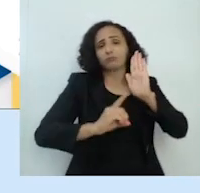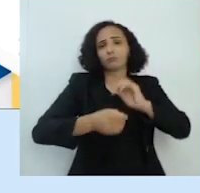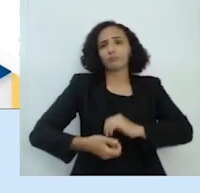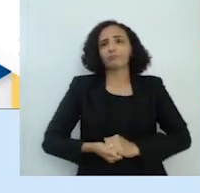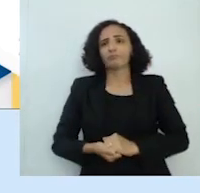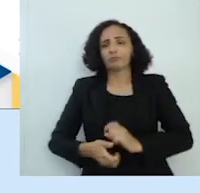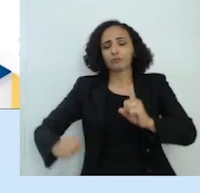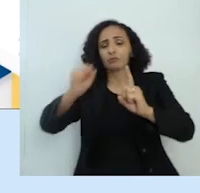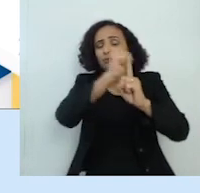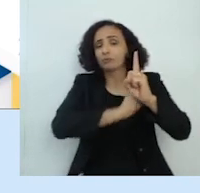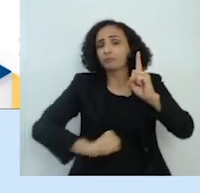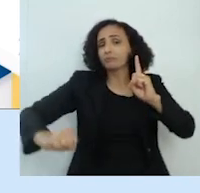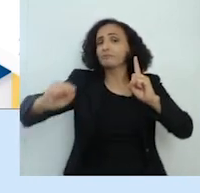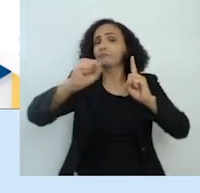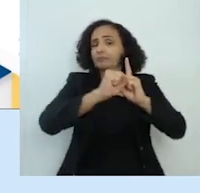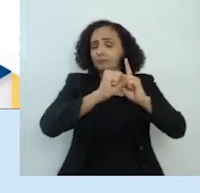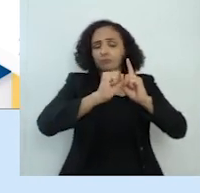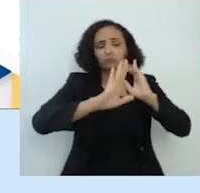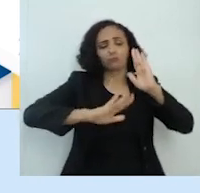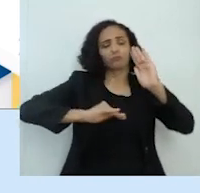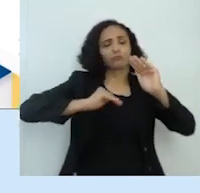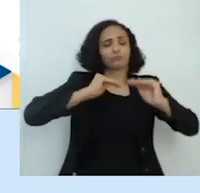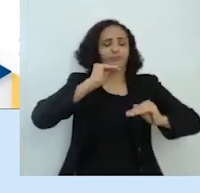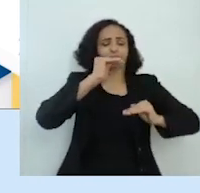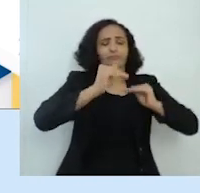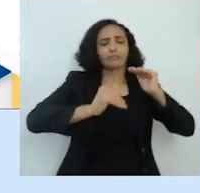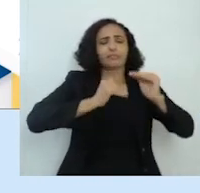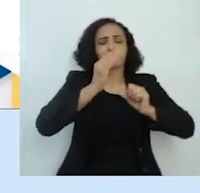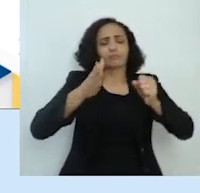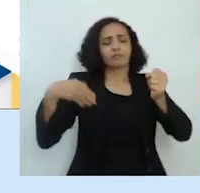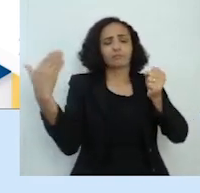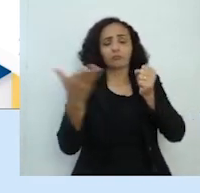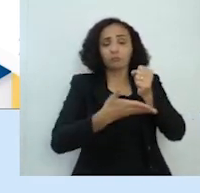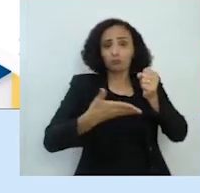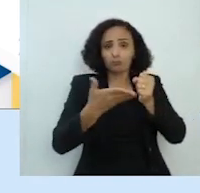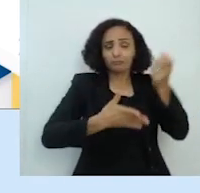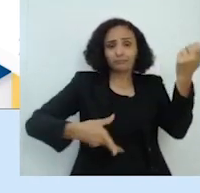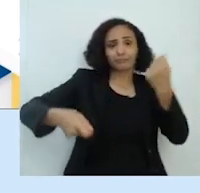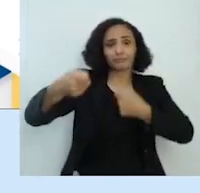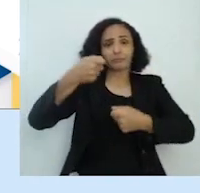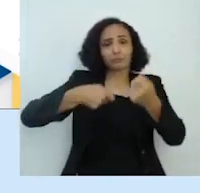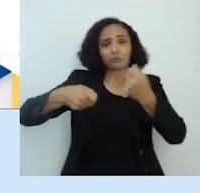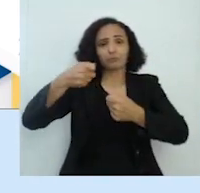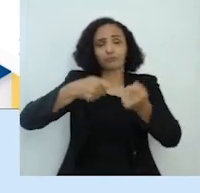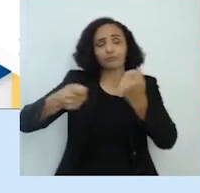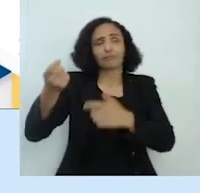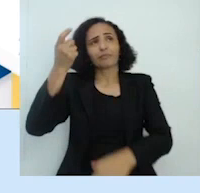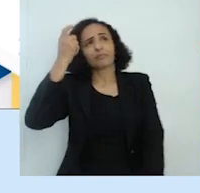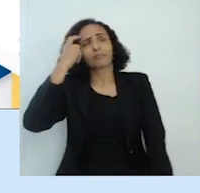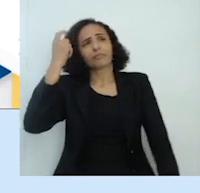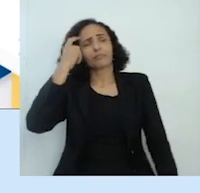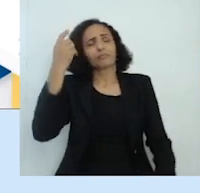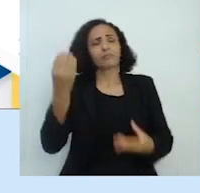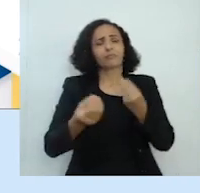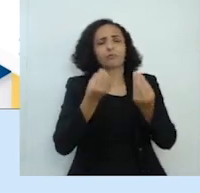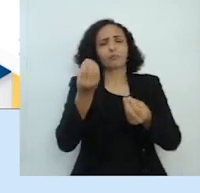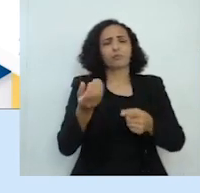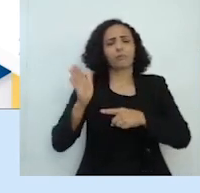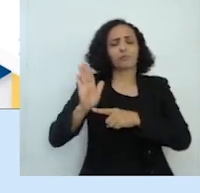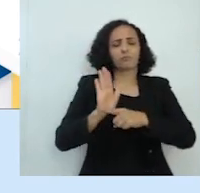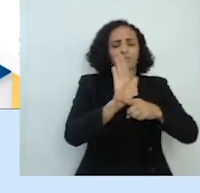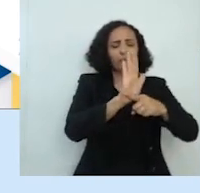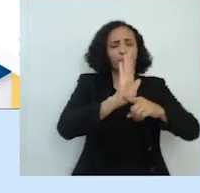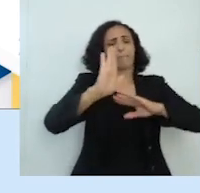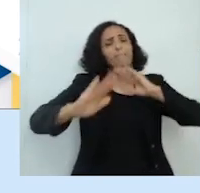socialismo, gente, é uma produção socialista com base econômica, que é uma propriedade social dos meios de produção, isto